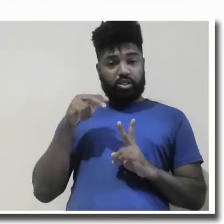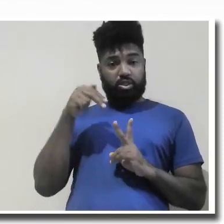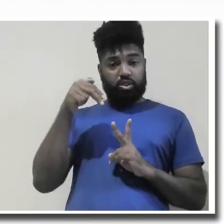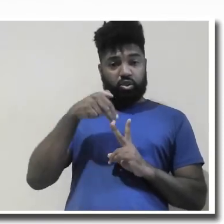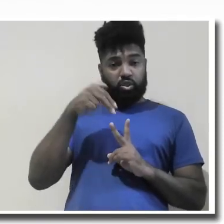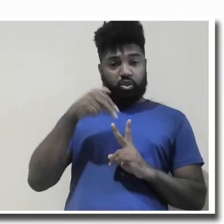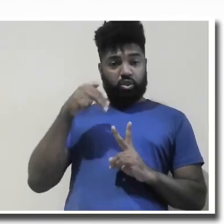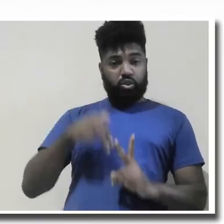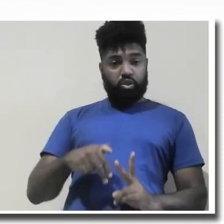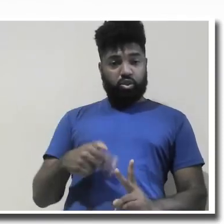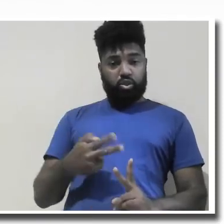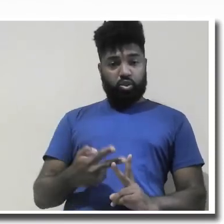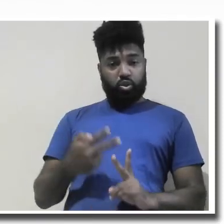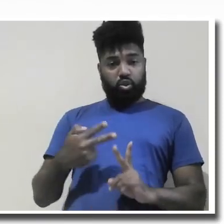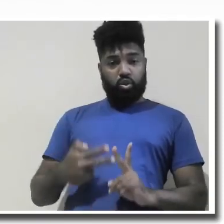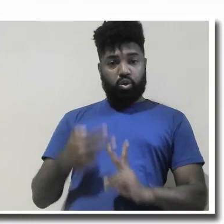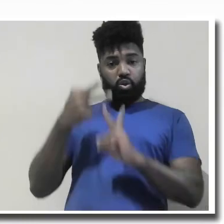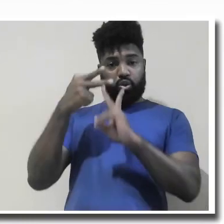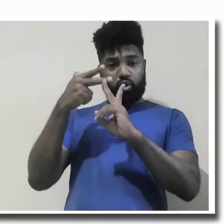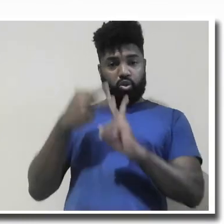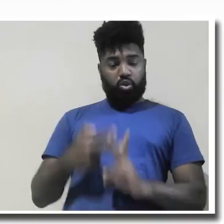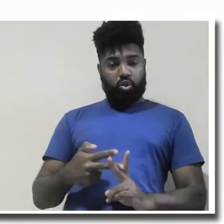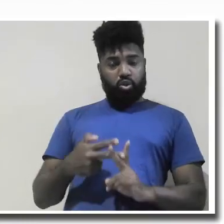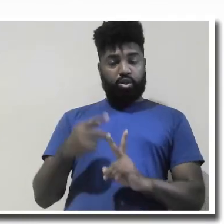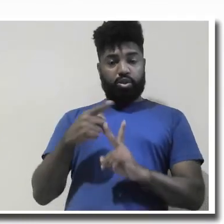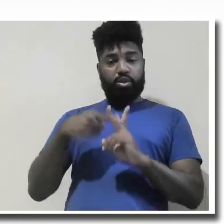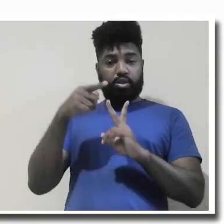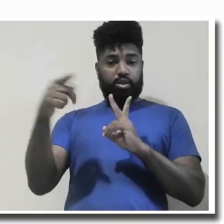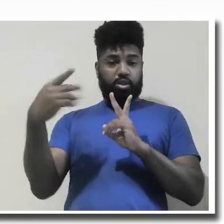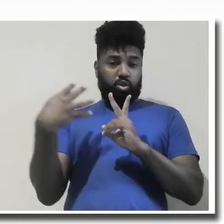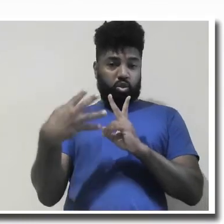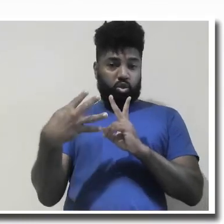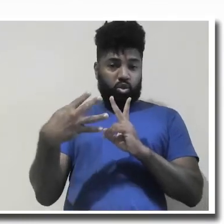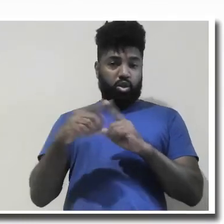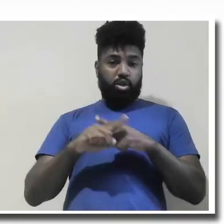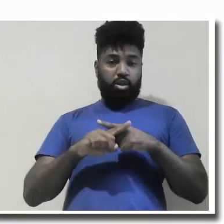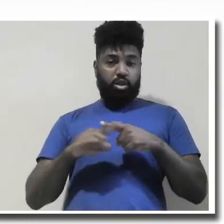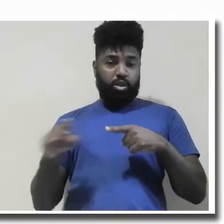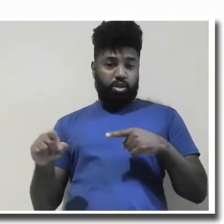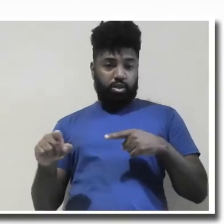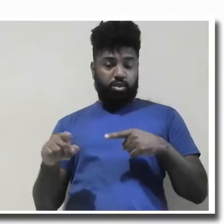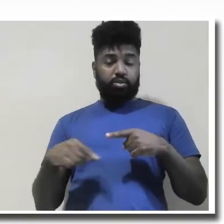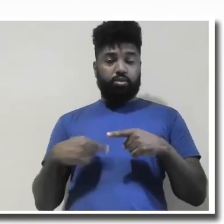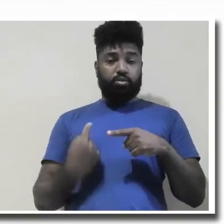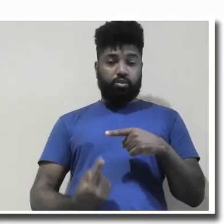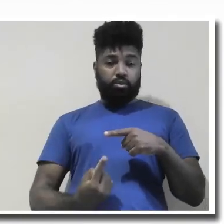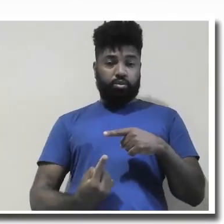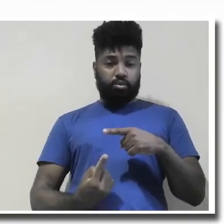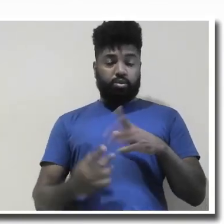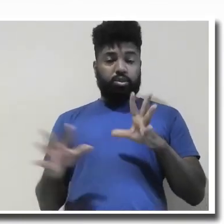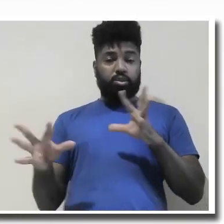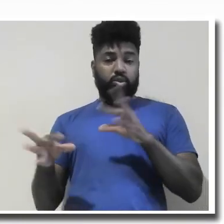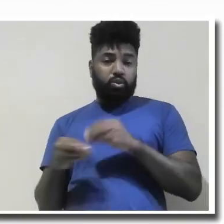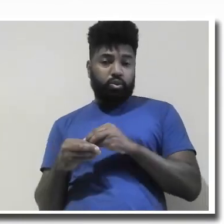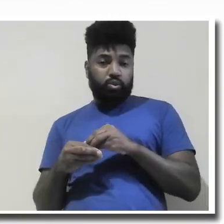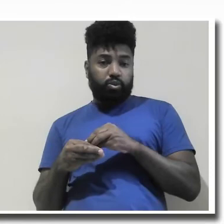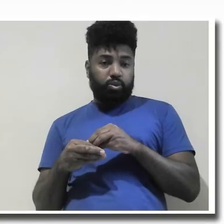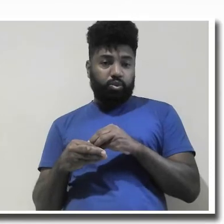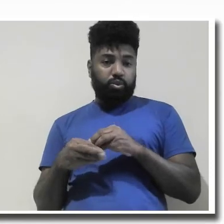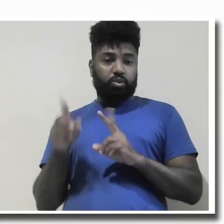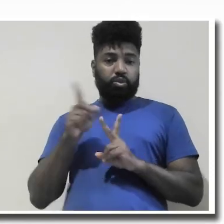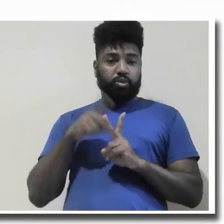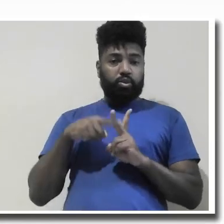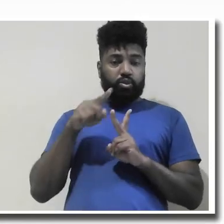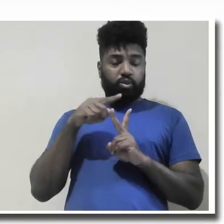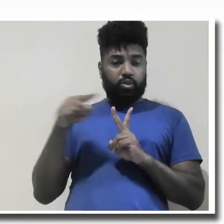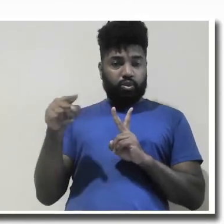quadrada. Raiz quadrada de 4 dividido por 1 é igual a